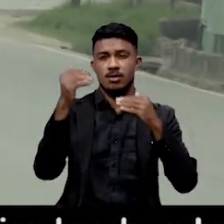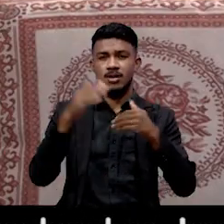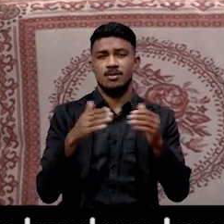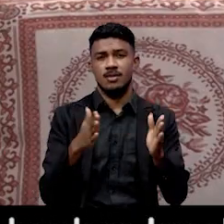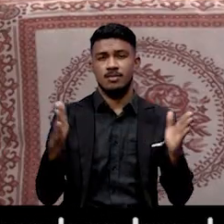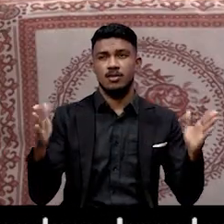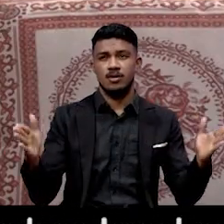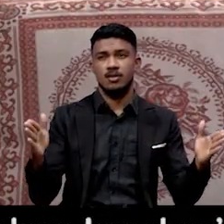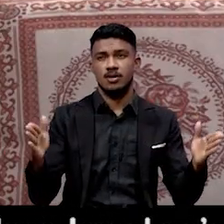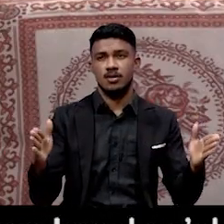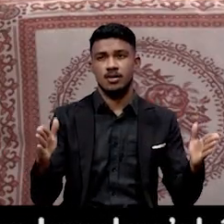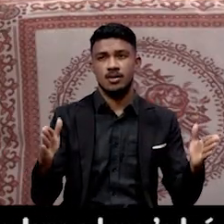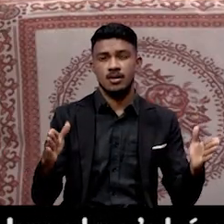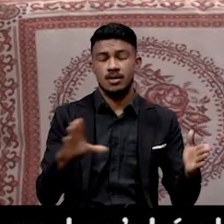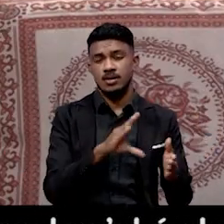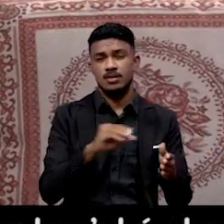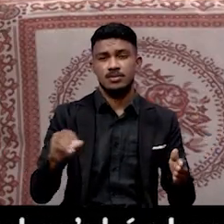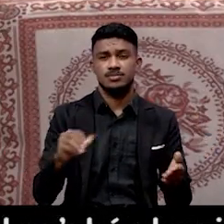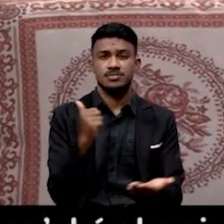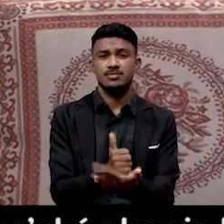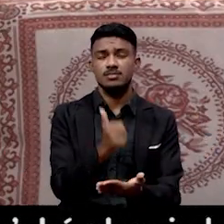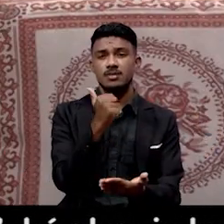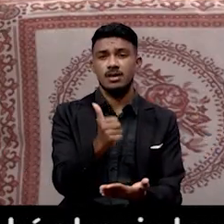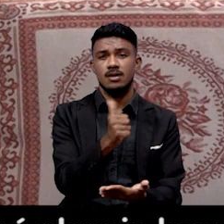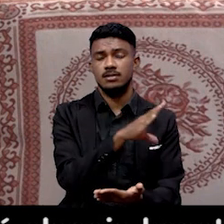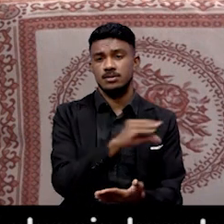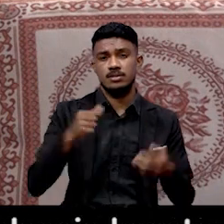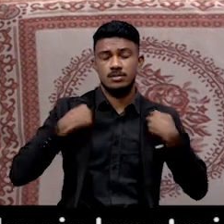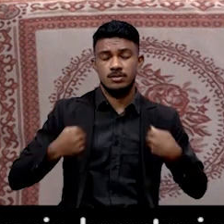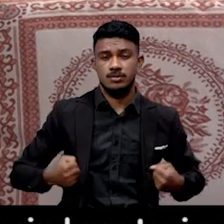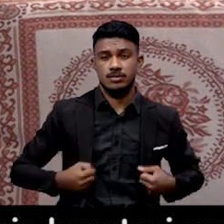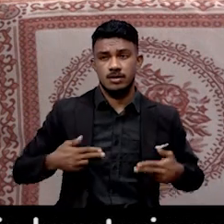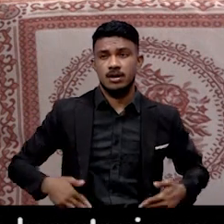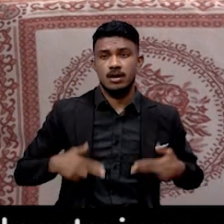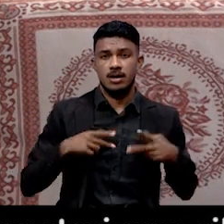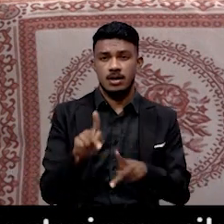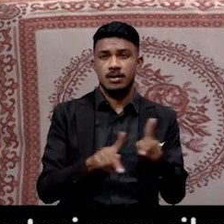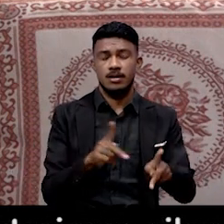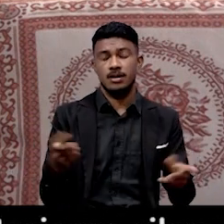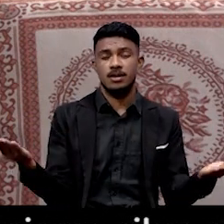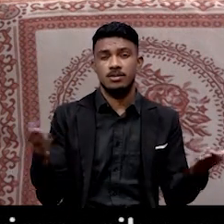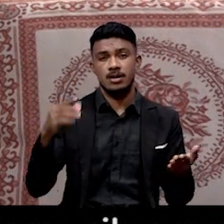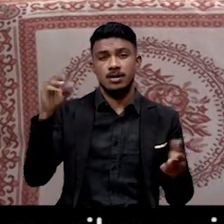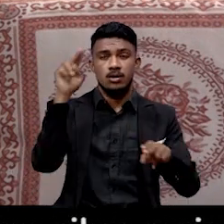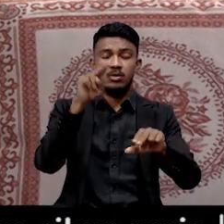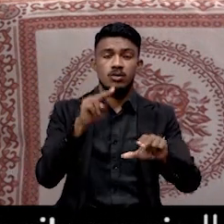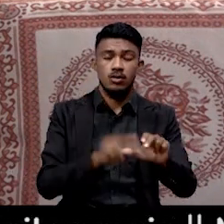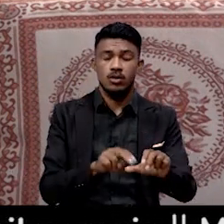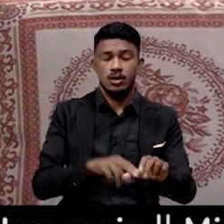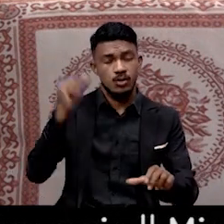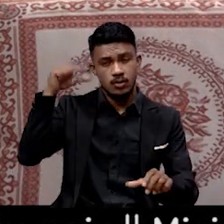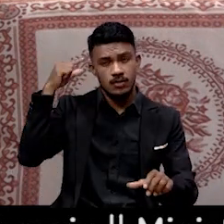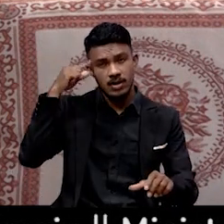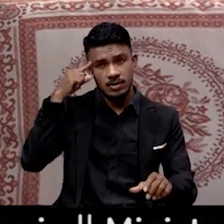de gente classificada, gente qualificada. Gente qualificada, yeah. É uma abertura em governos, né? Alguns têm que ser, né? Mas há tudo